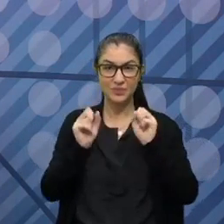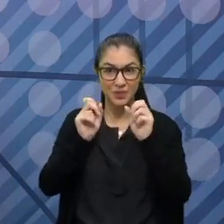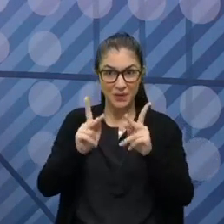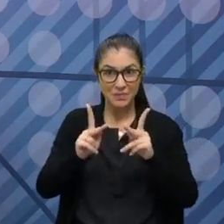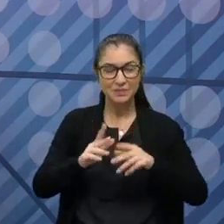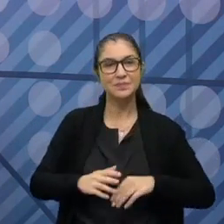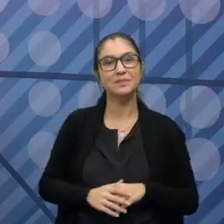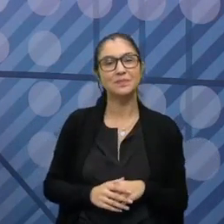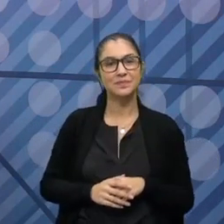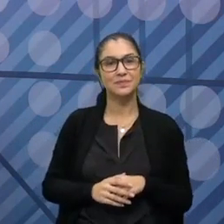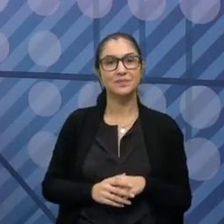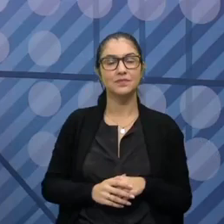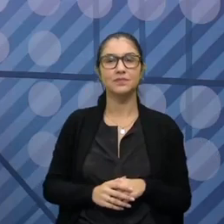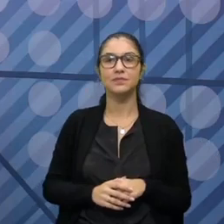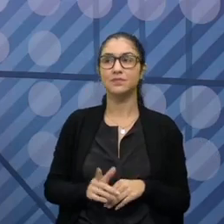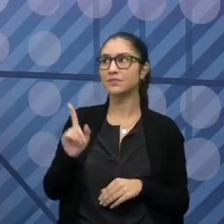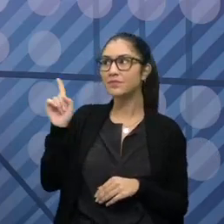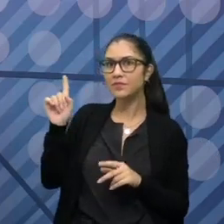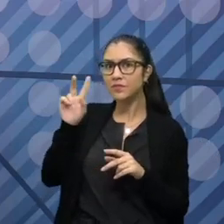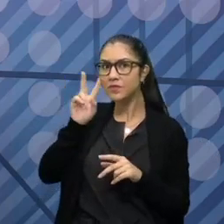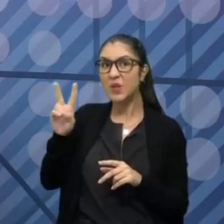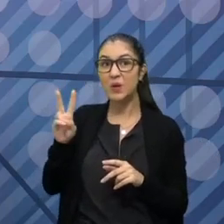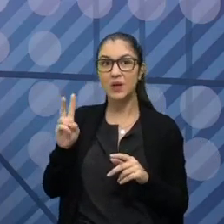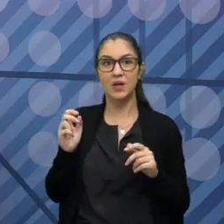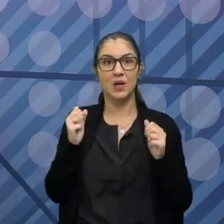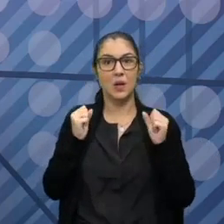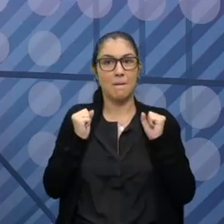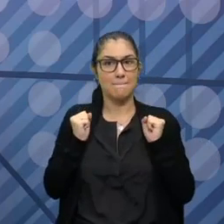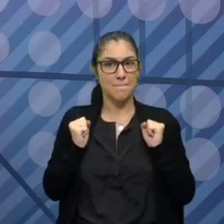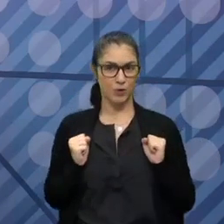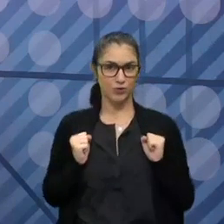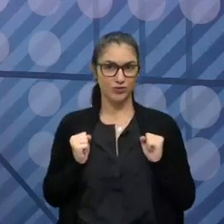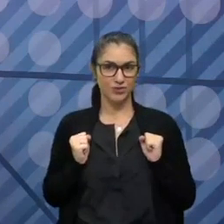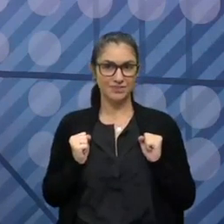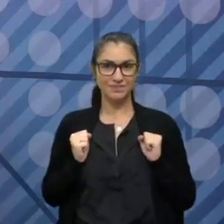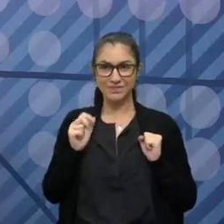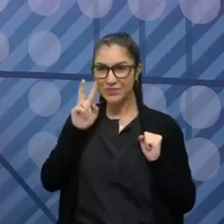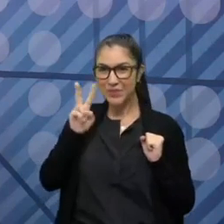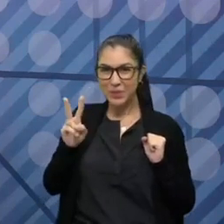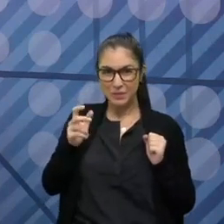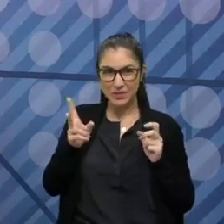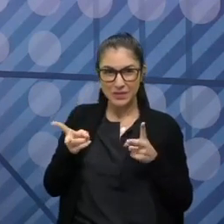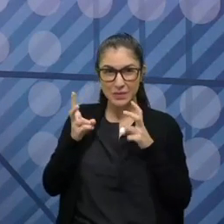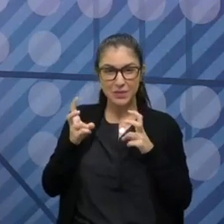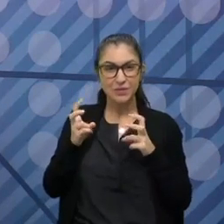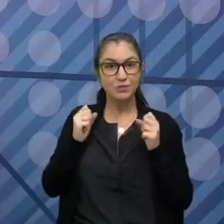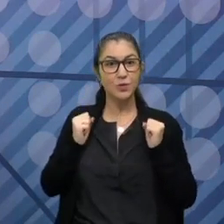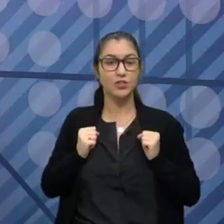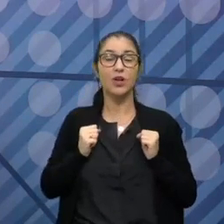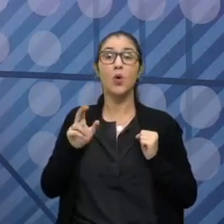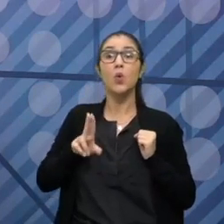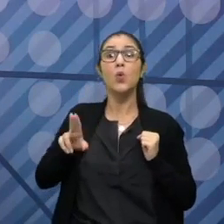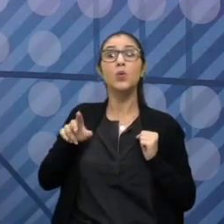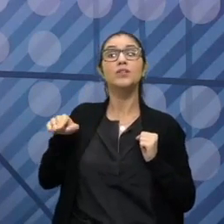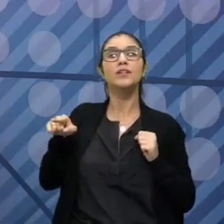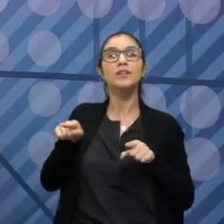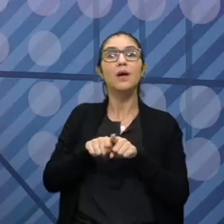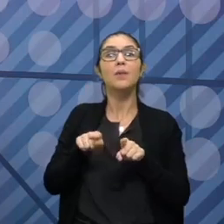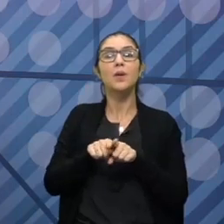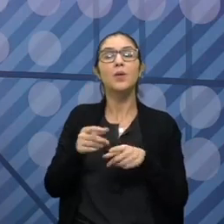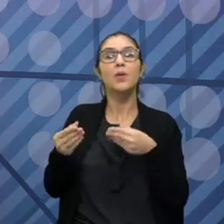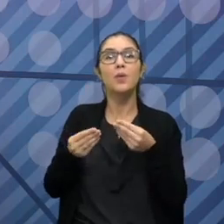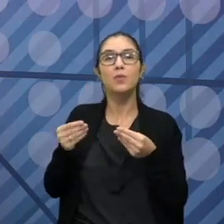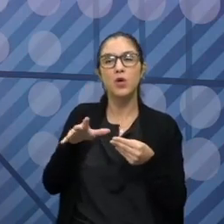certo? Mochila. Na nossa imagem, ele faz mochila com a mãozinha fechada, percebeu? Ó, mochila. Usamos aqui também,